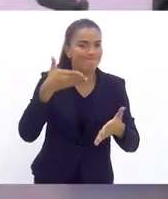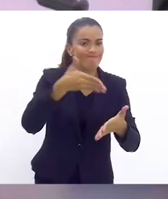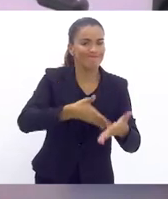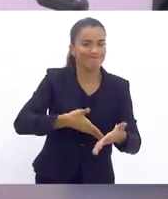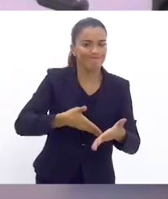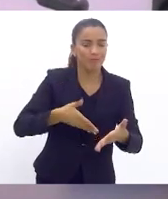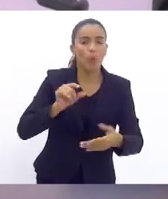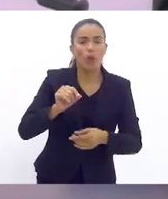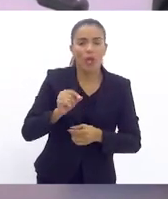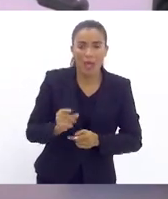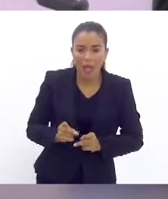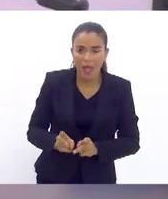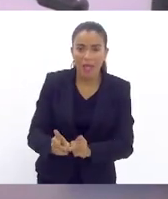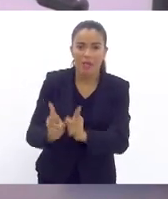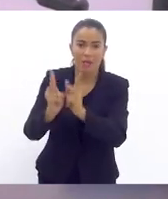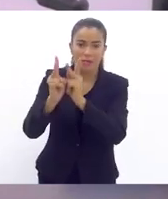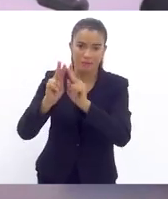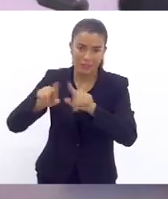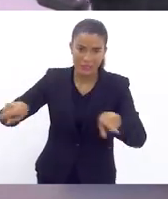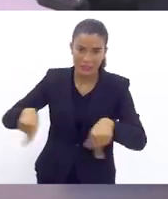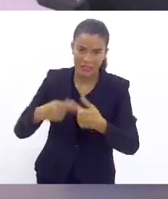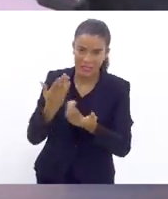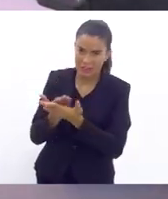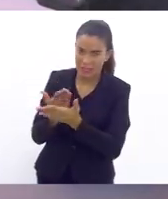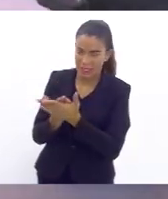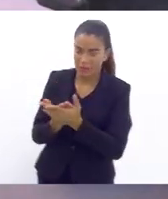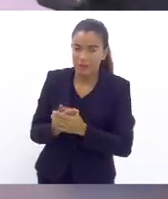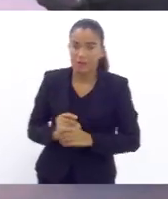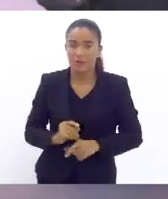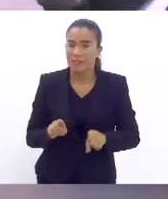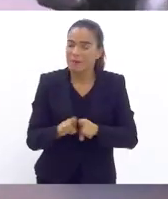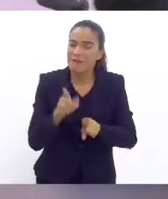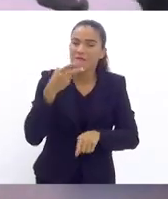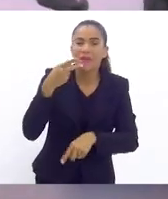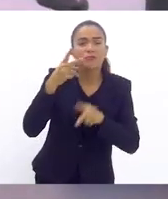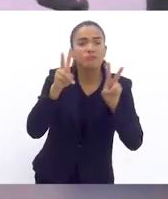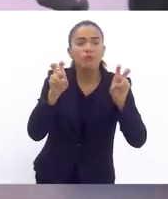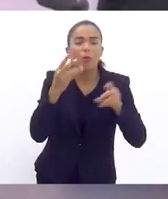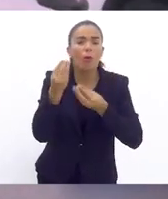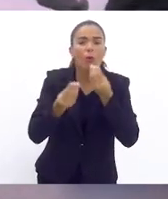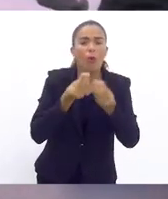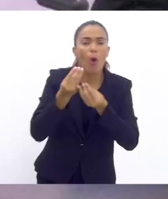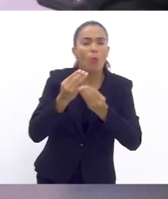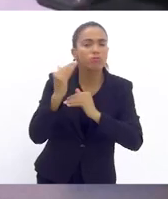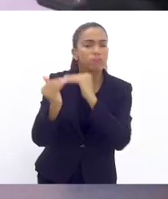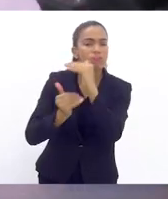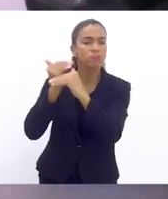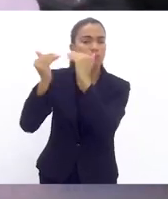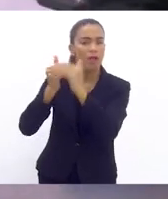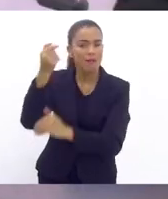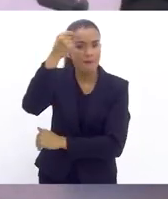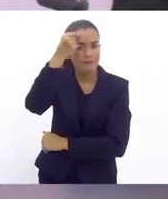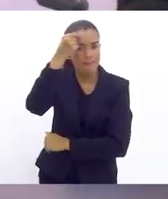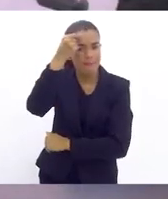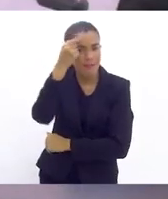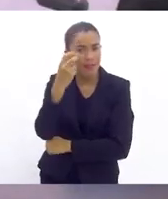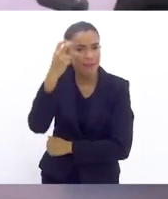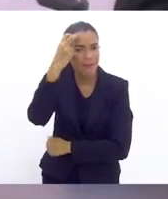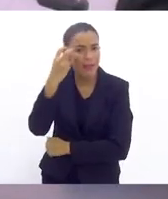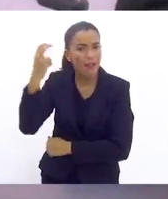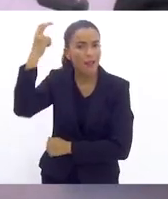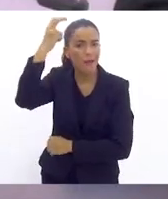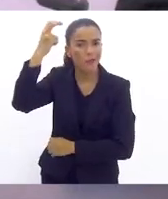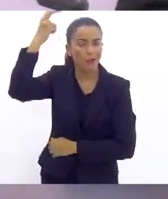a permanência de jovens na sala de aula a gente está falando também de como a gente vai fazer esse desenvolvimento intelectual dessa